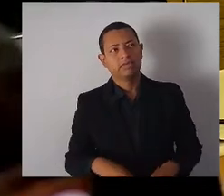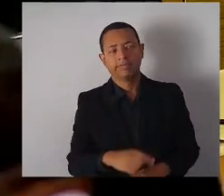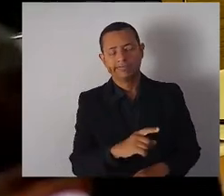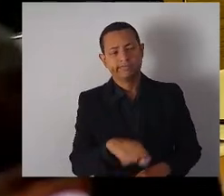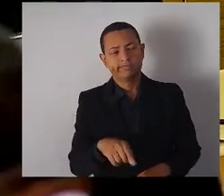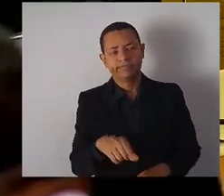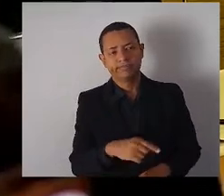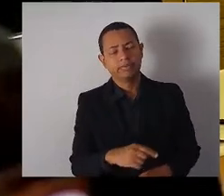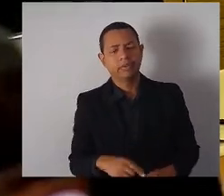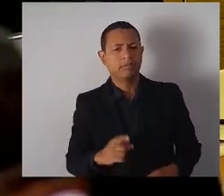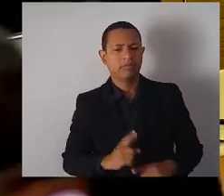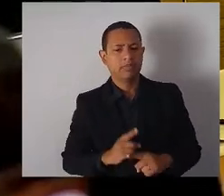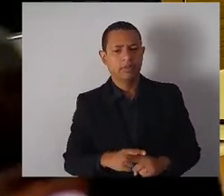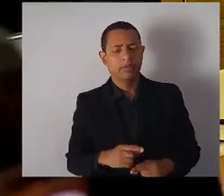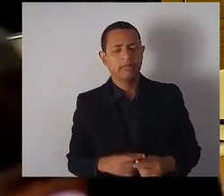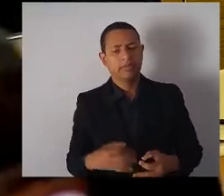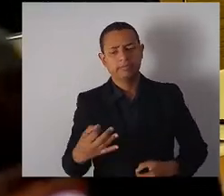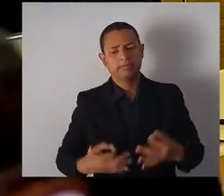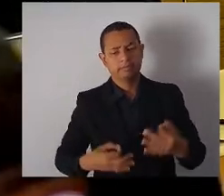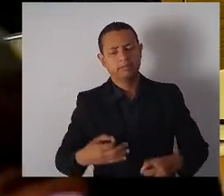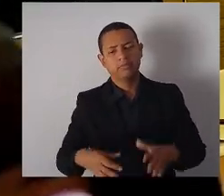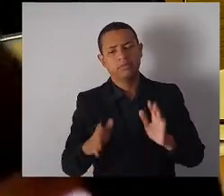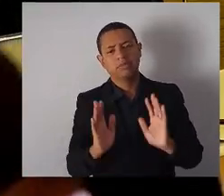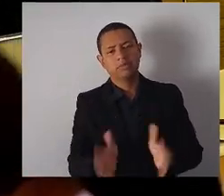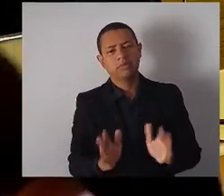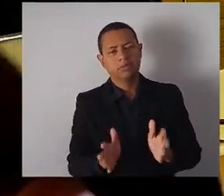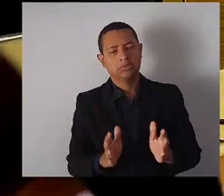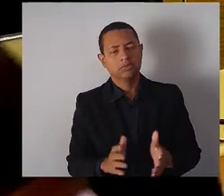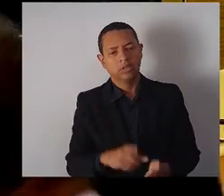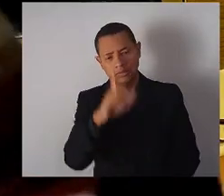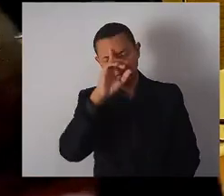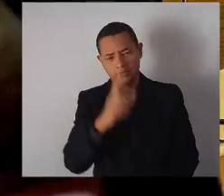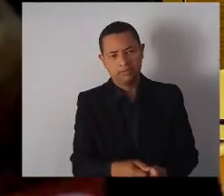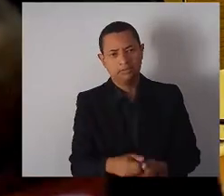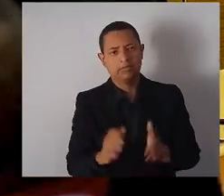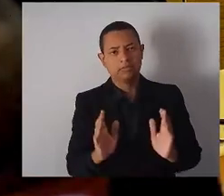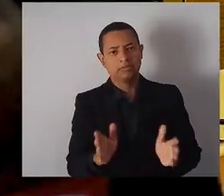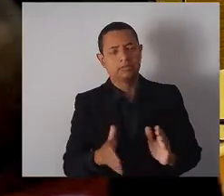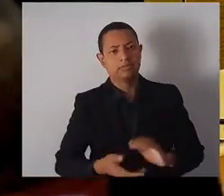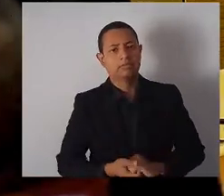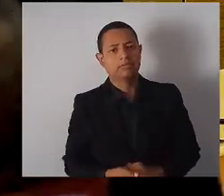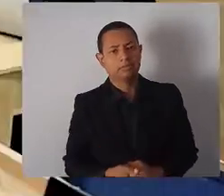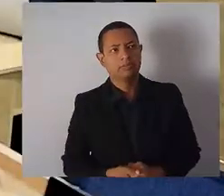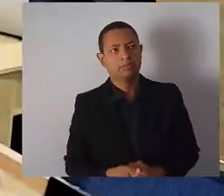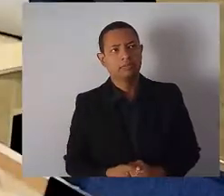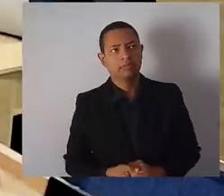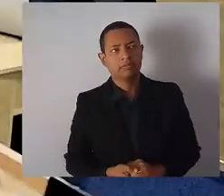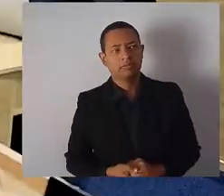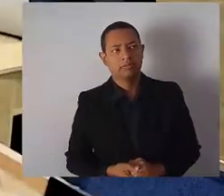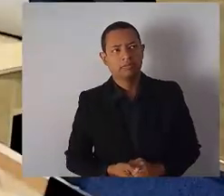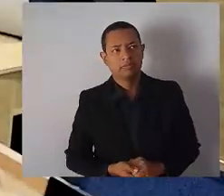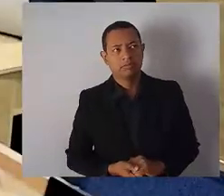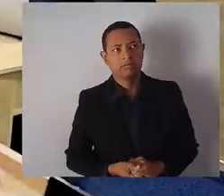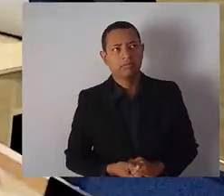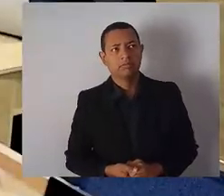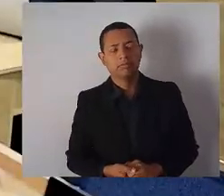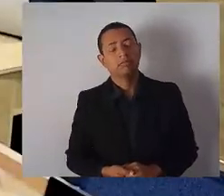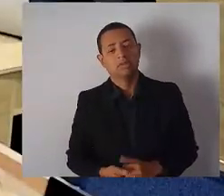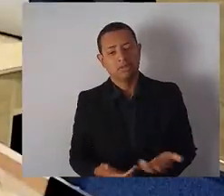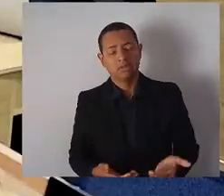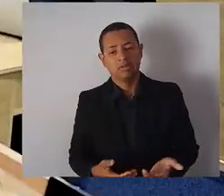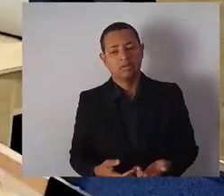porque o mérito já foi analisado. O mérito já foi analisado pela corte. Exatamente. Não existe a utilidade no